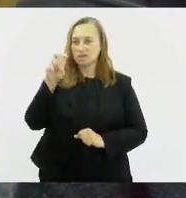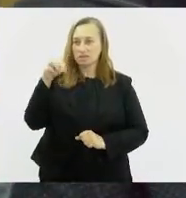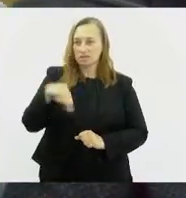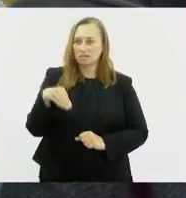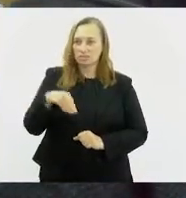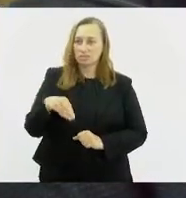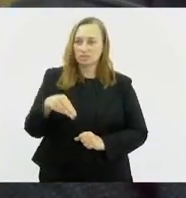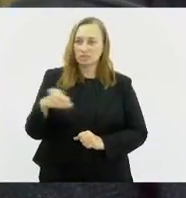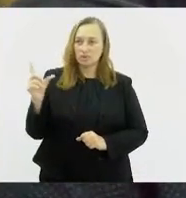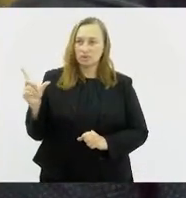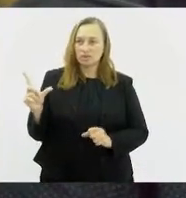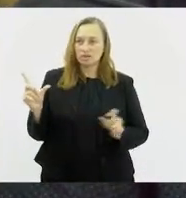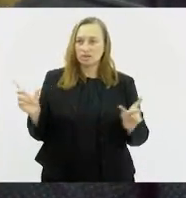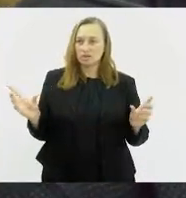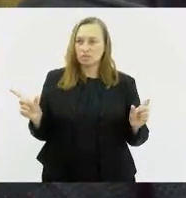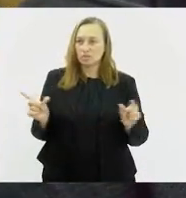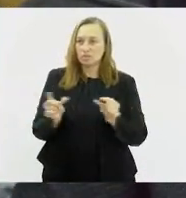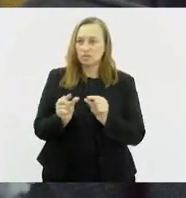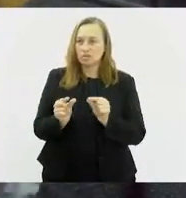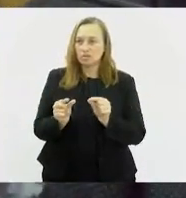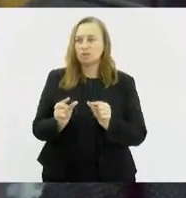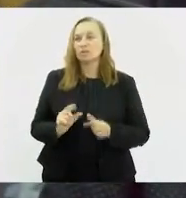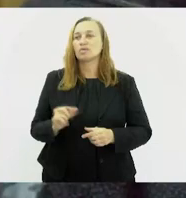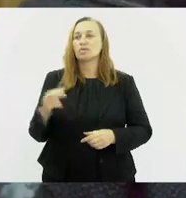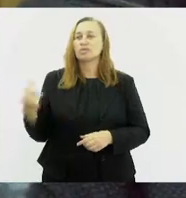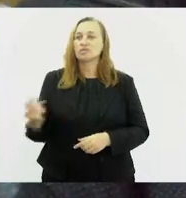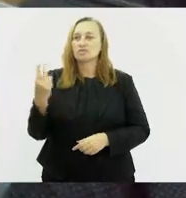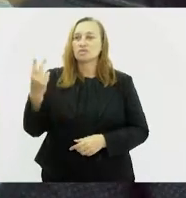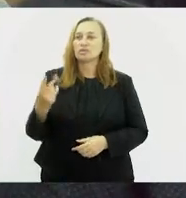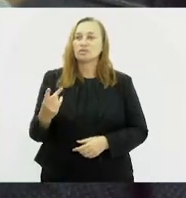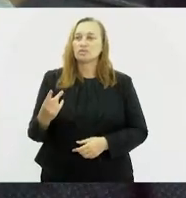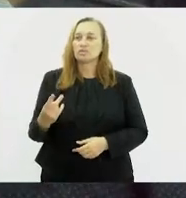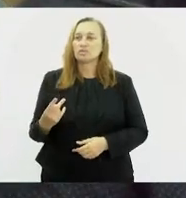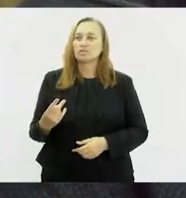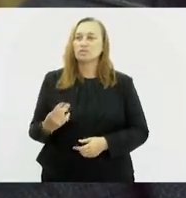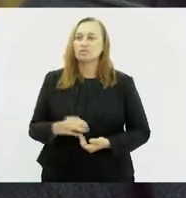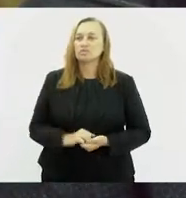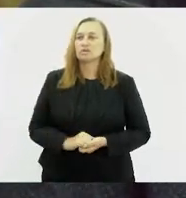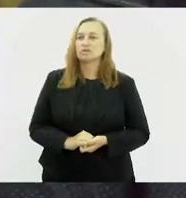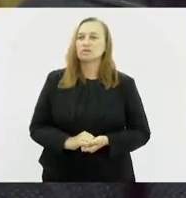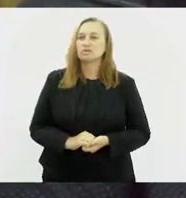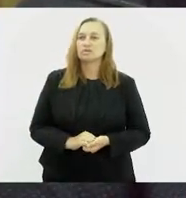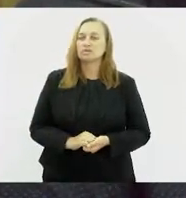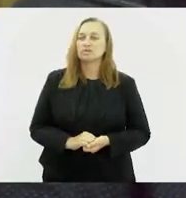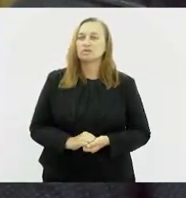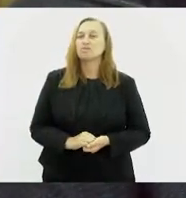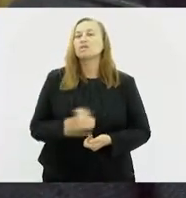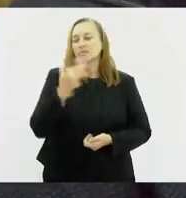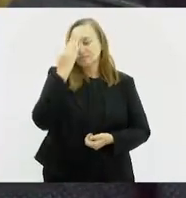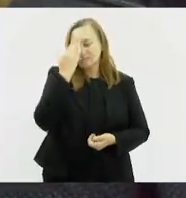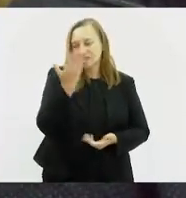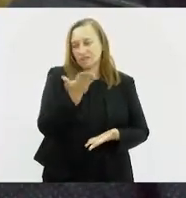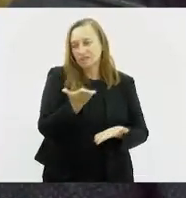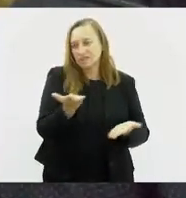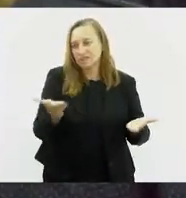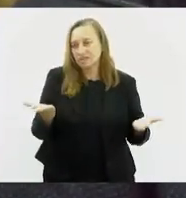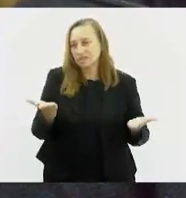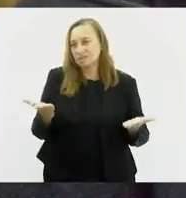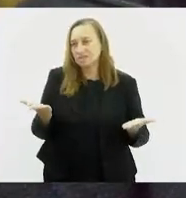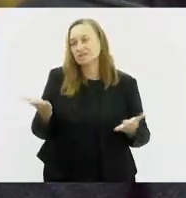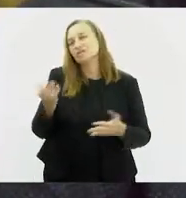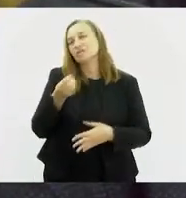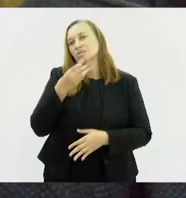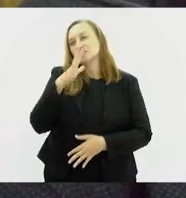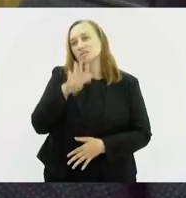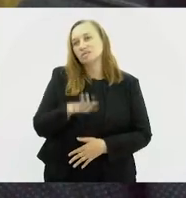curtinho, mas de extremo valor, assim o considero. E, no mais, meu muitíssimo obrigado, uma excelente tarde,